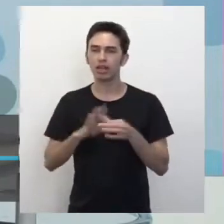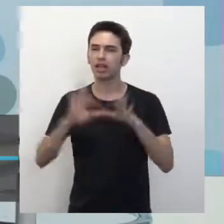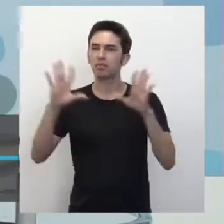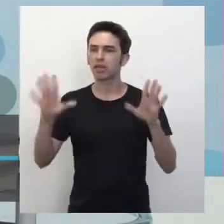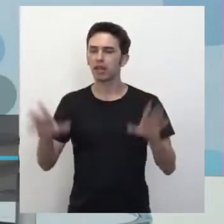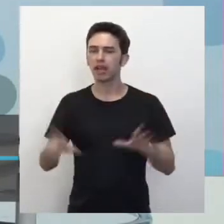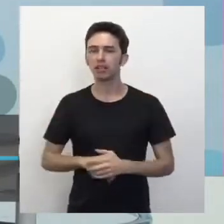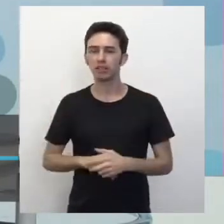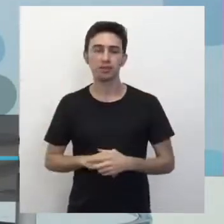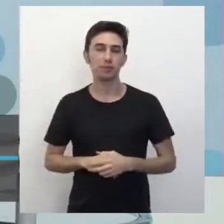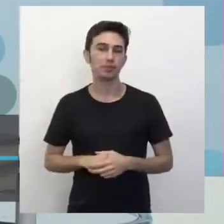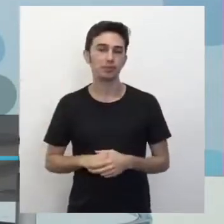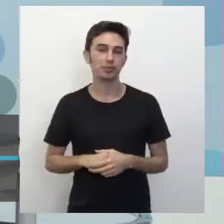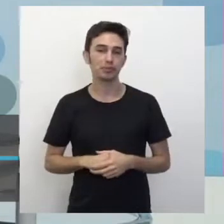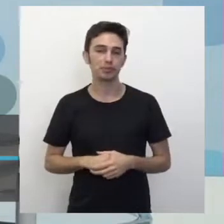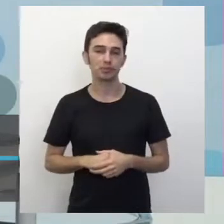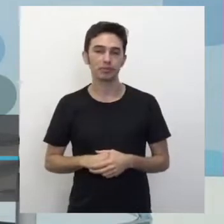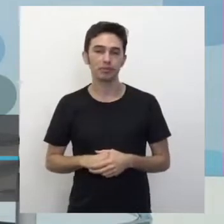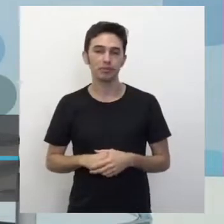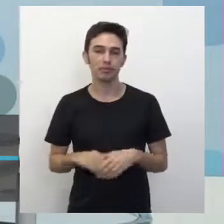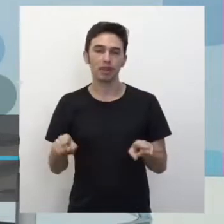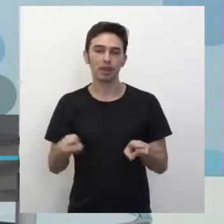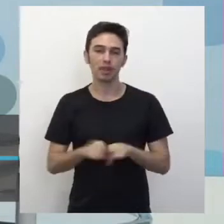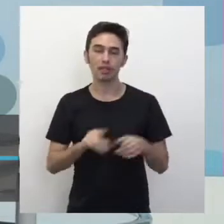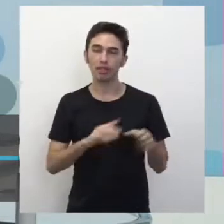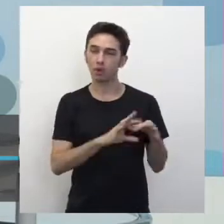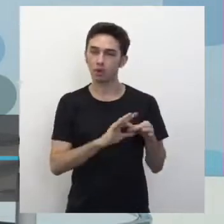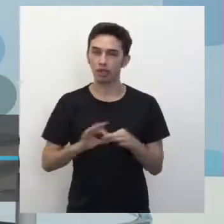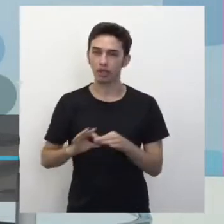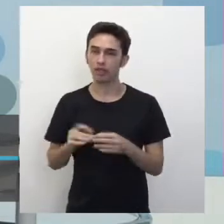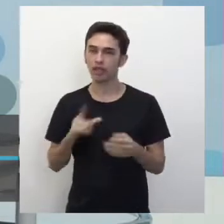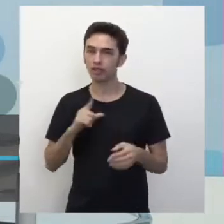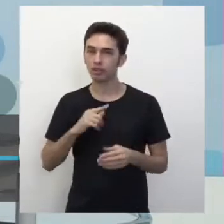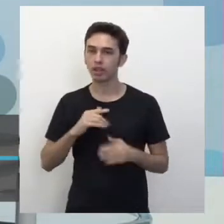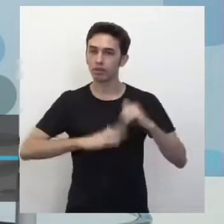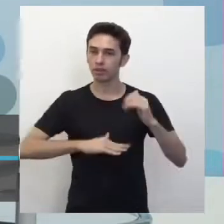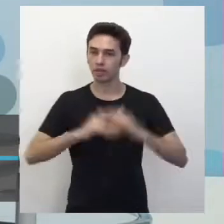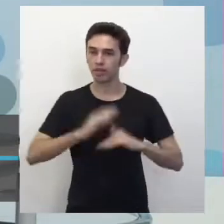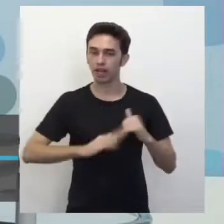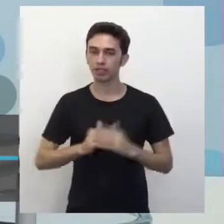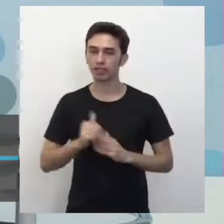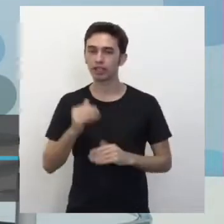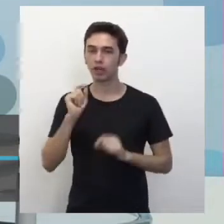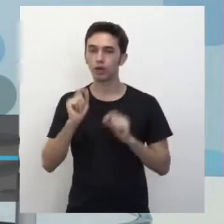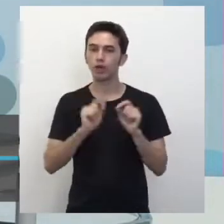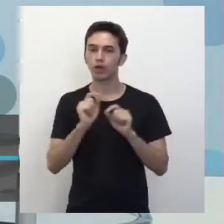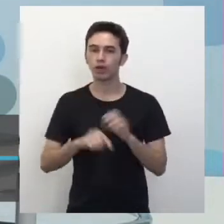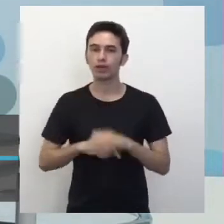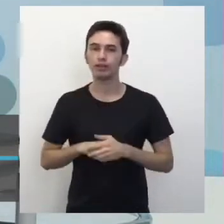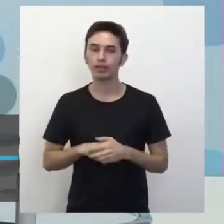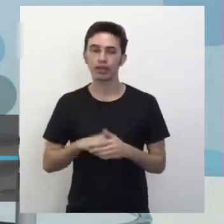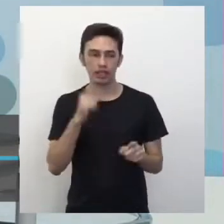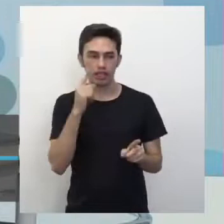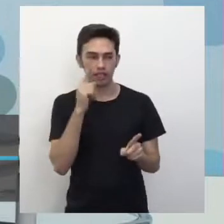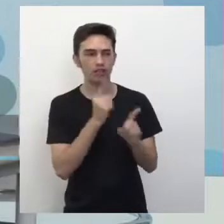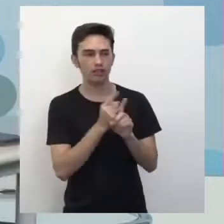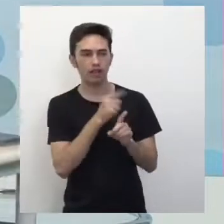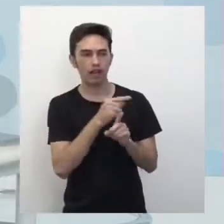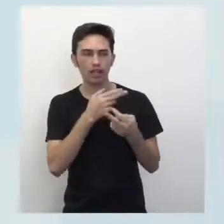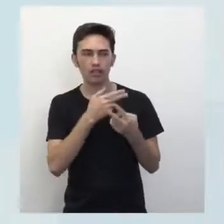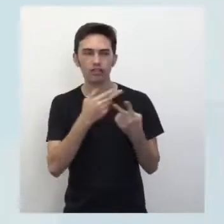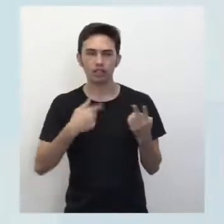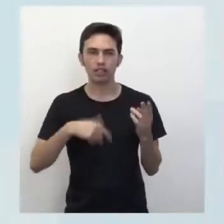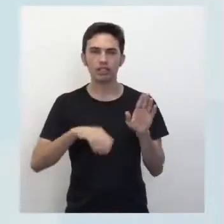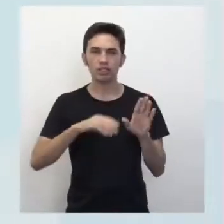Nesse contexto, nós vamos ter aí como habilidade a ser desenvolvida, identificar diferentes conceitos